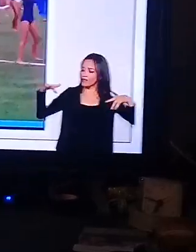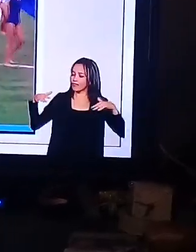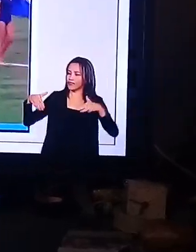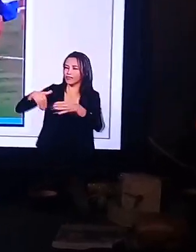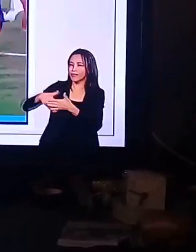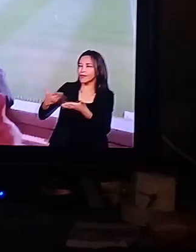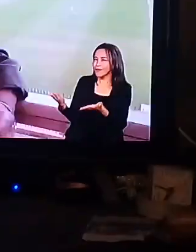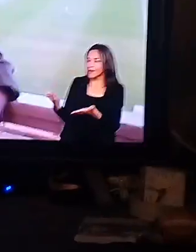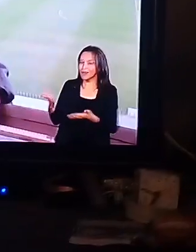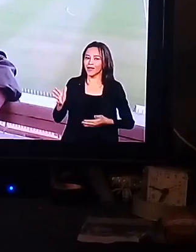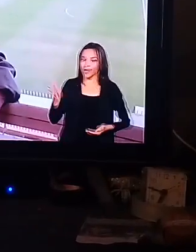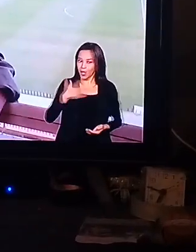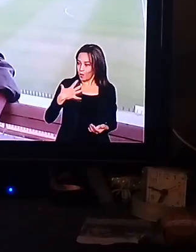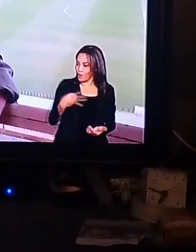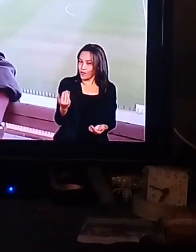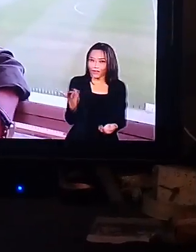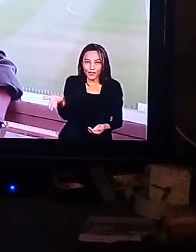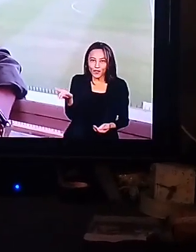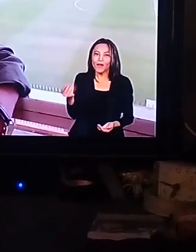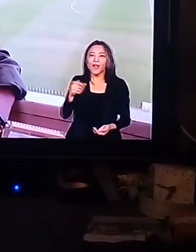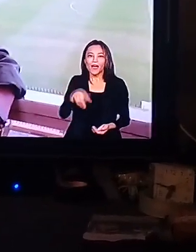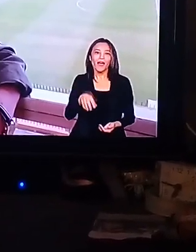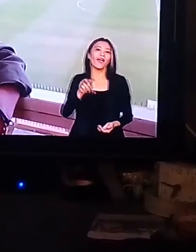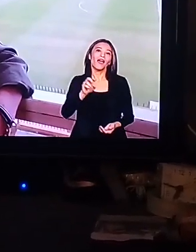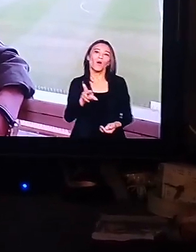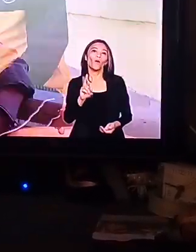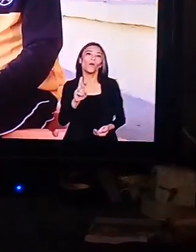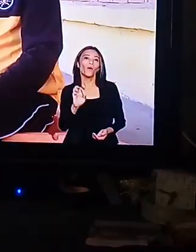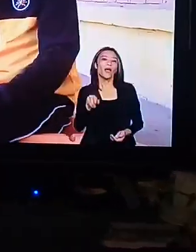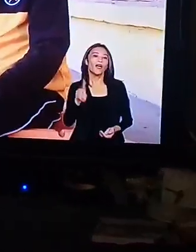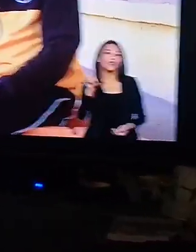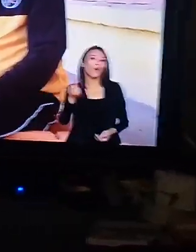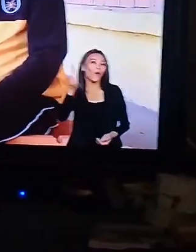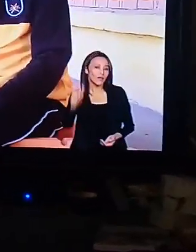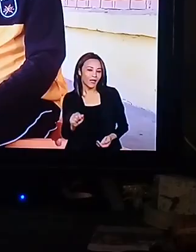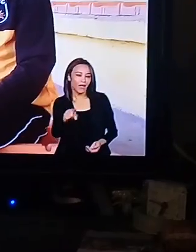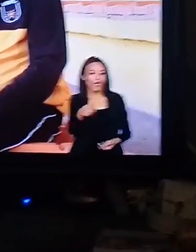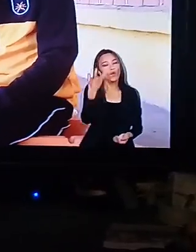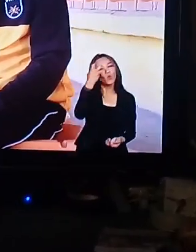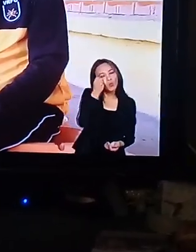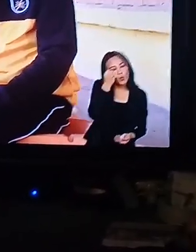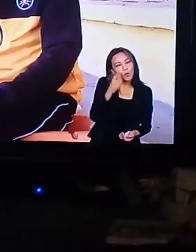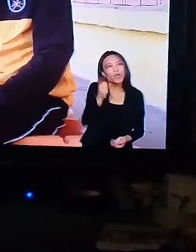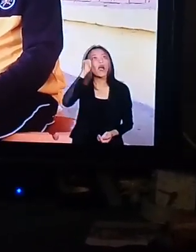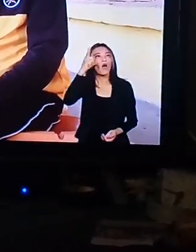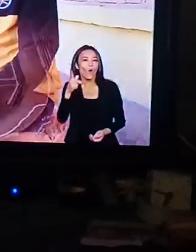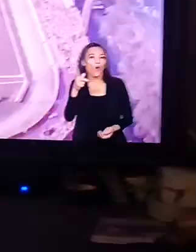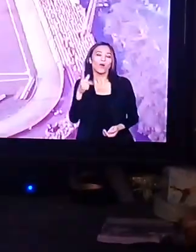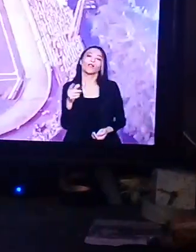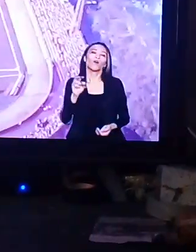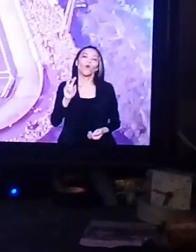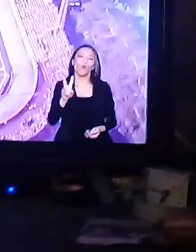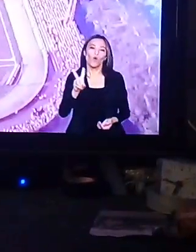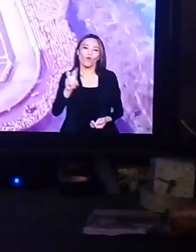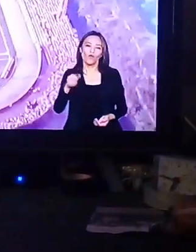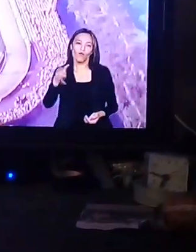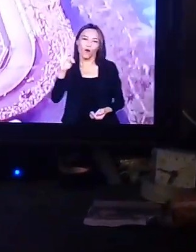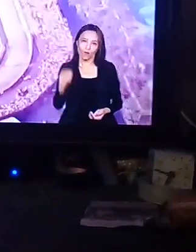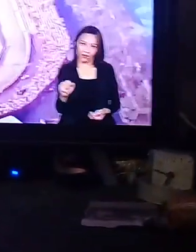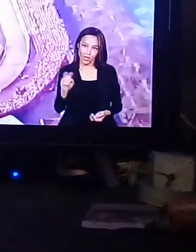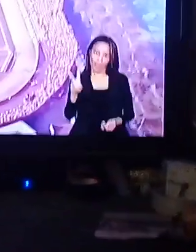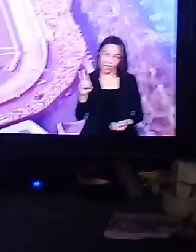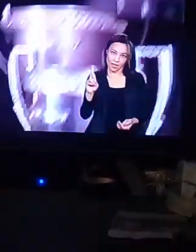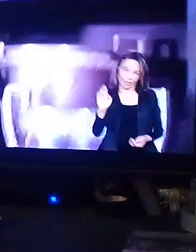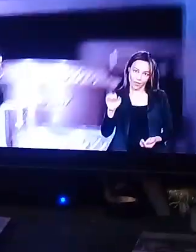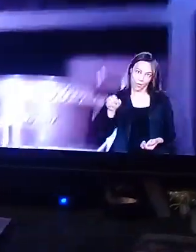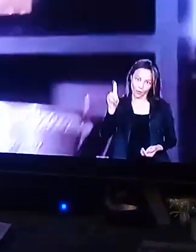Para a medicina Brasileira também E não é Que entrou Para a medicina Veterinária